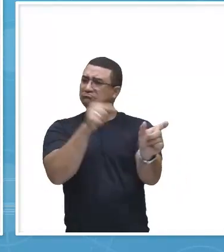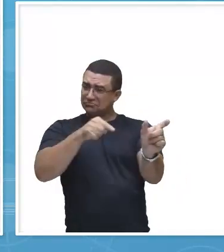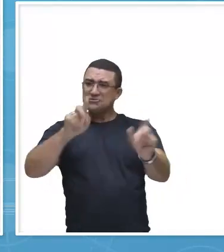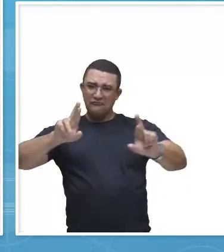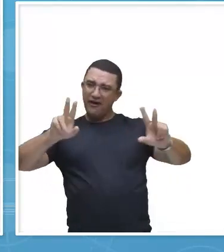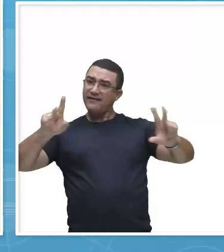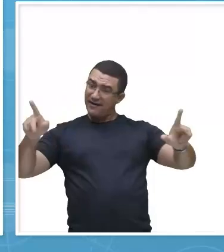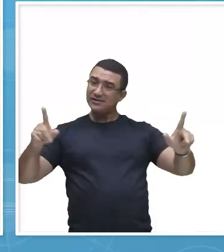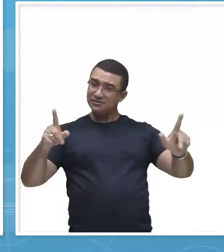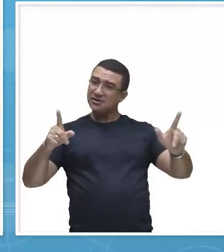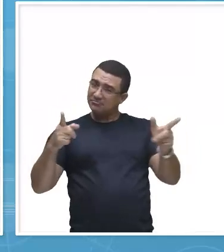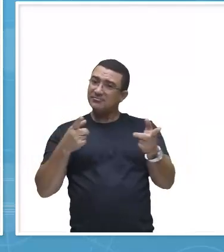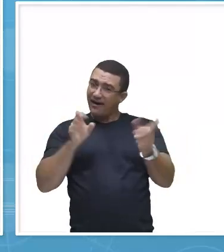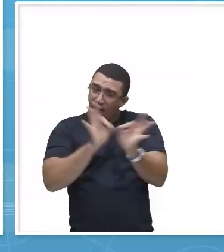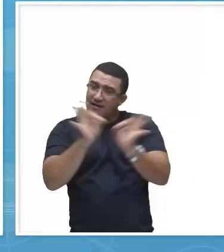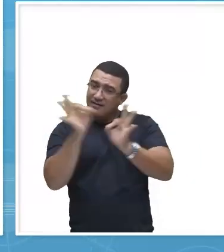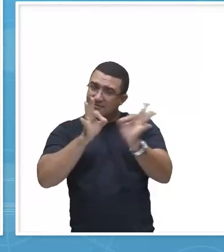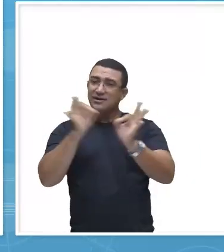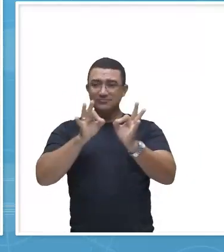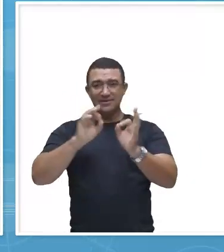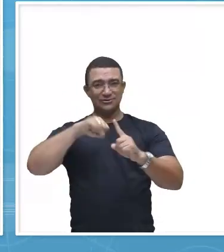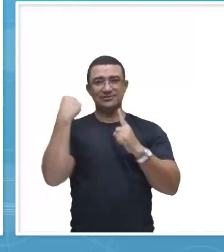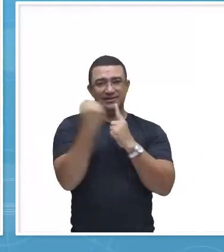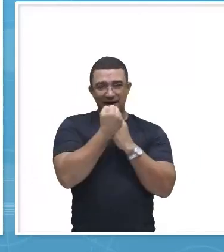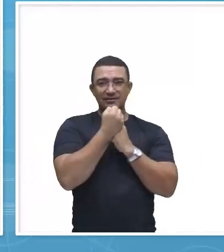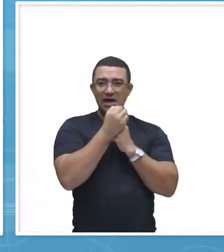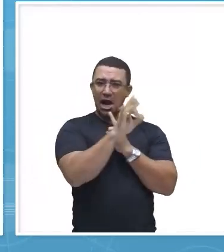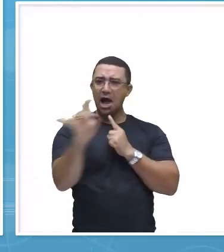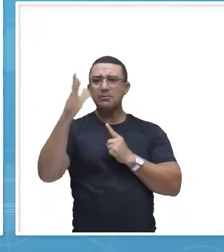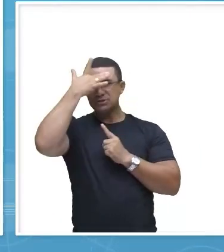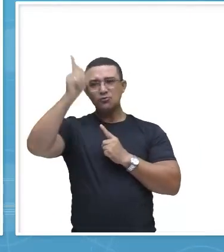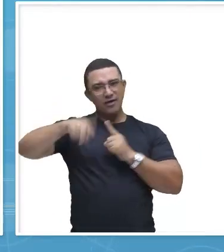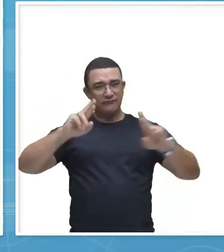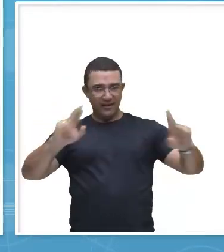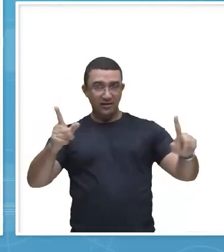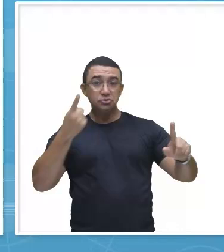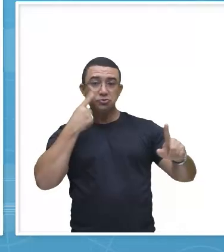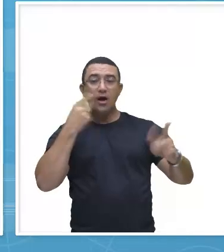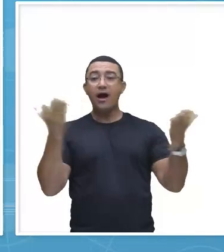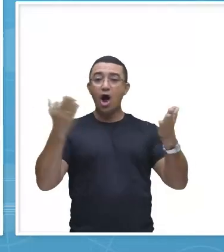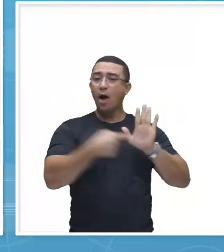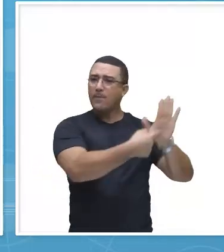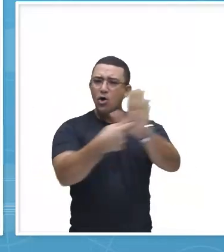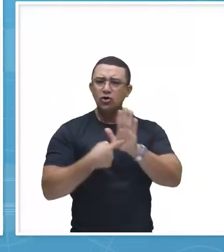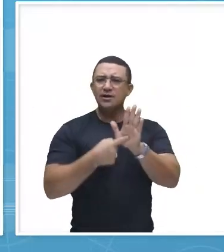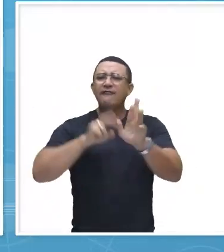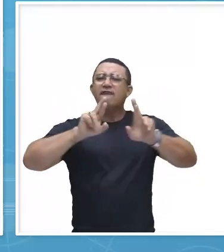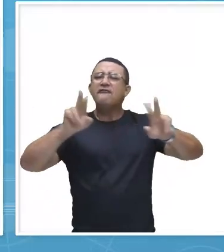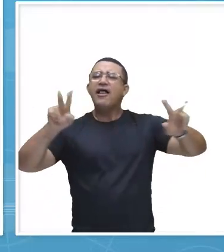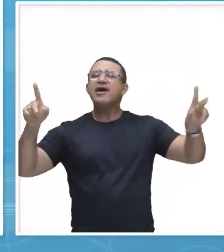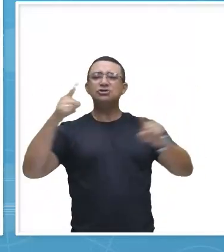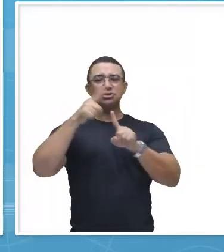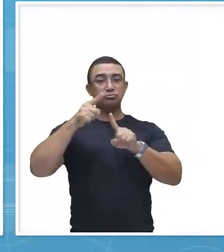constrói dessa forma. Então, eu trouxe para você, por exemplo, os diferentes modos de vestir, por exemplo. Observe essa